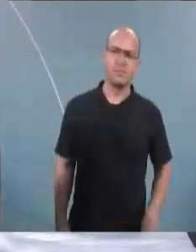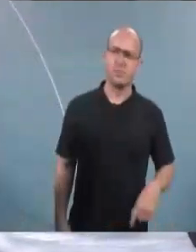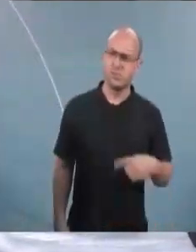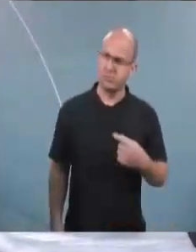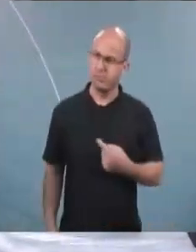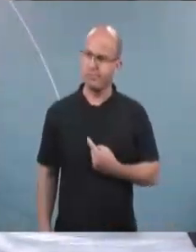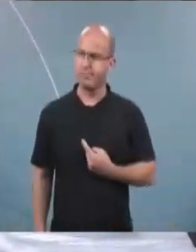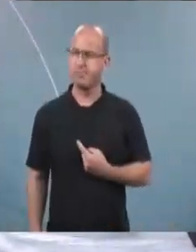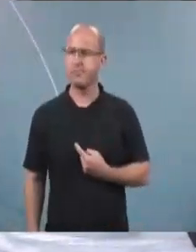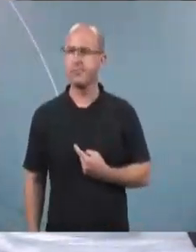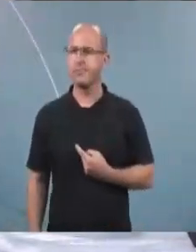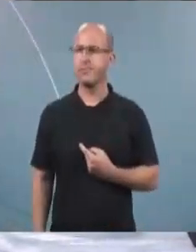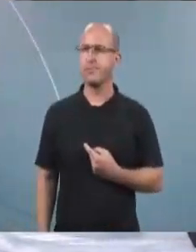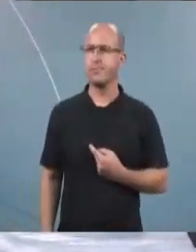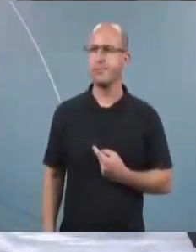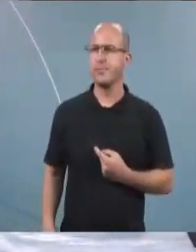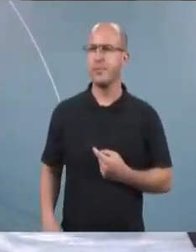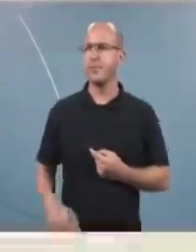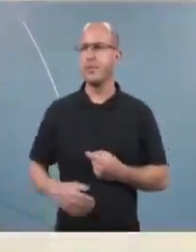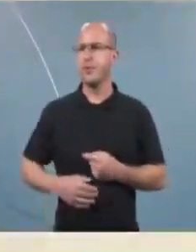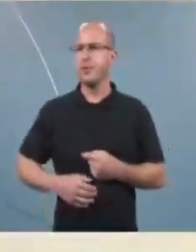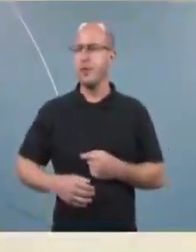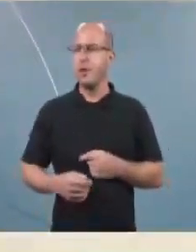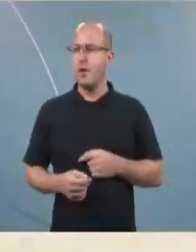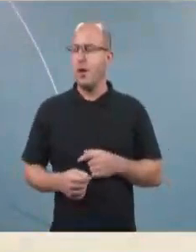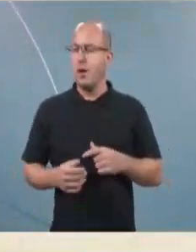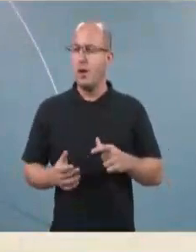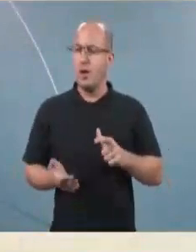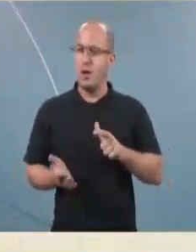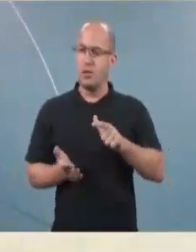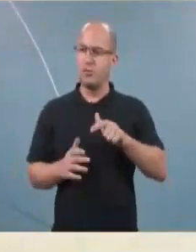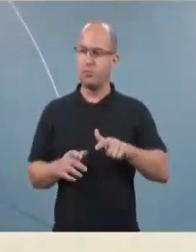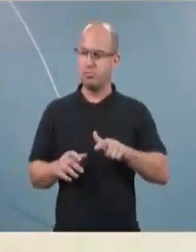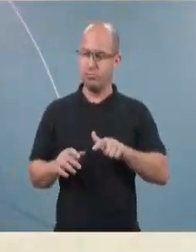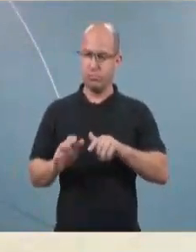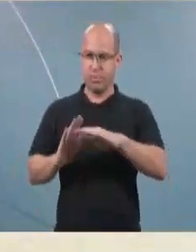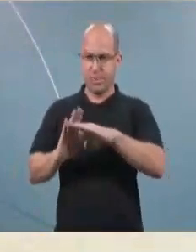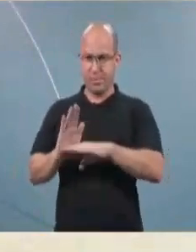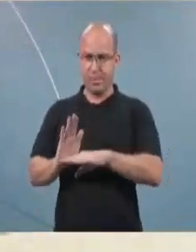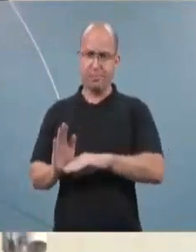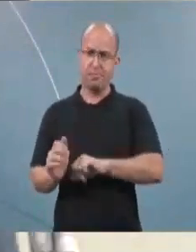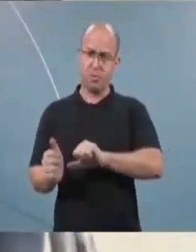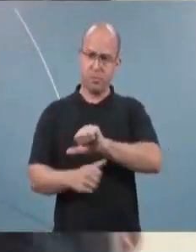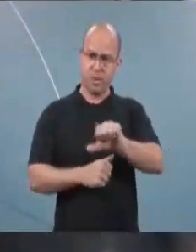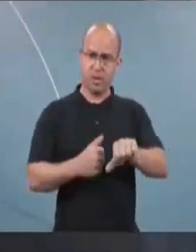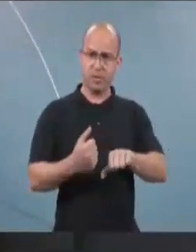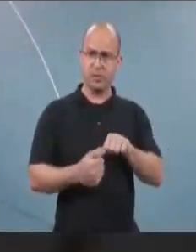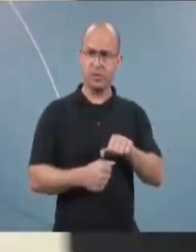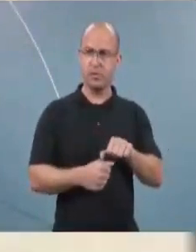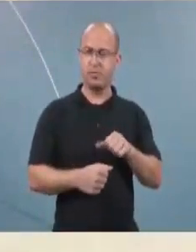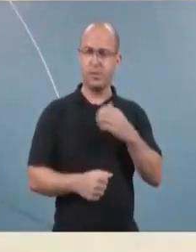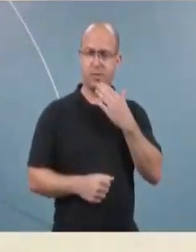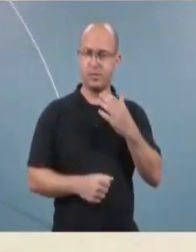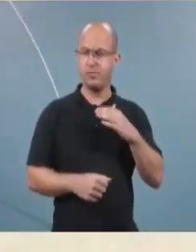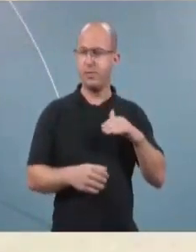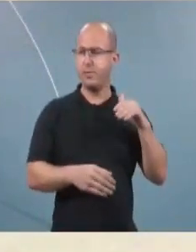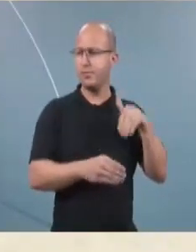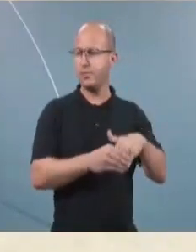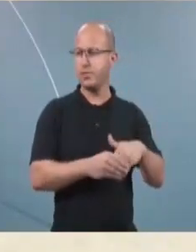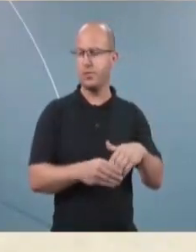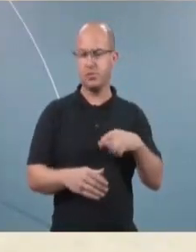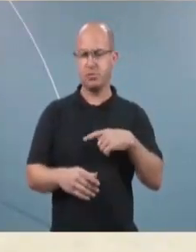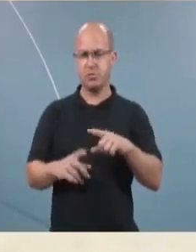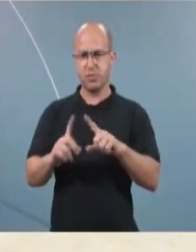gente pode se a gente pode inverter a pauta e colocar em votação existe aqui os projetos de